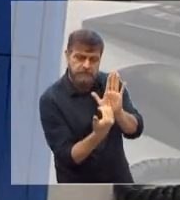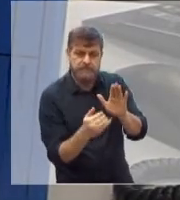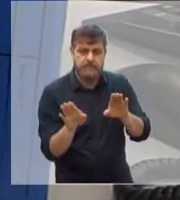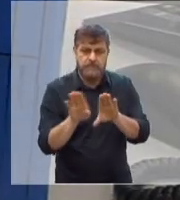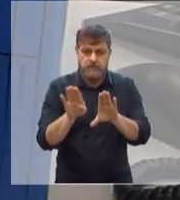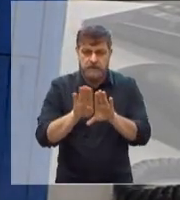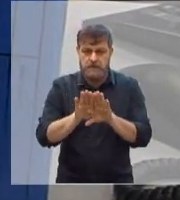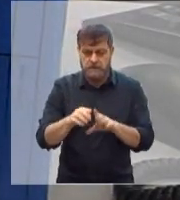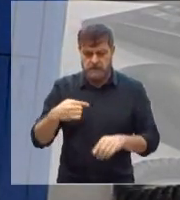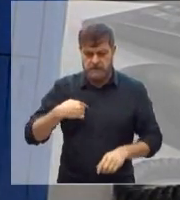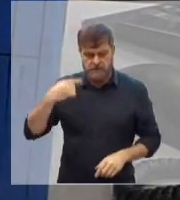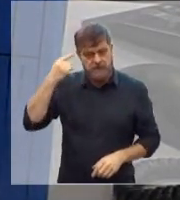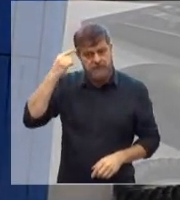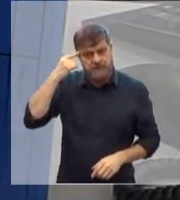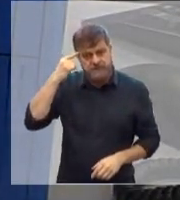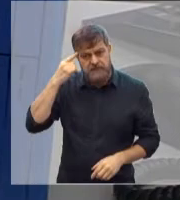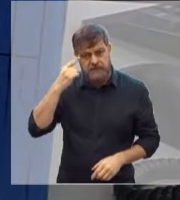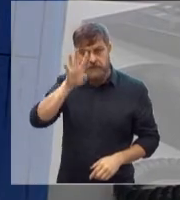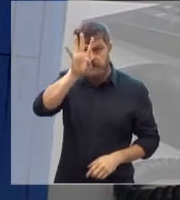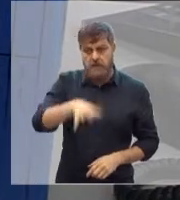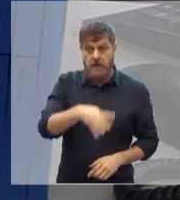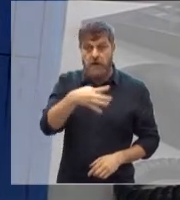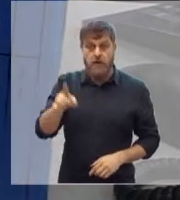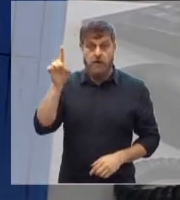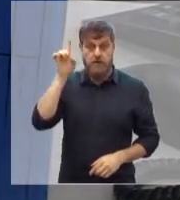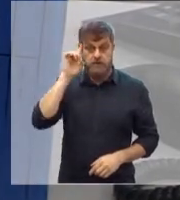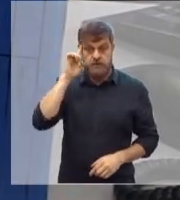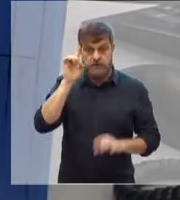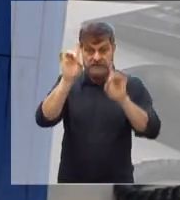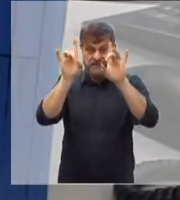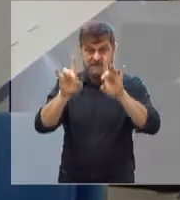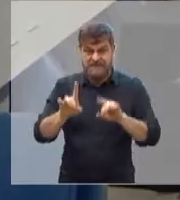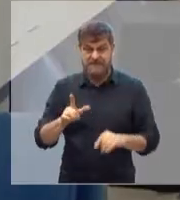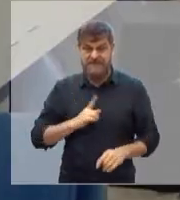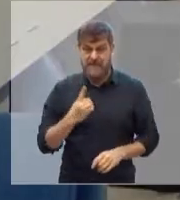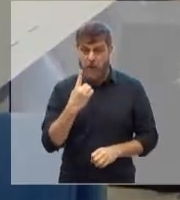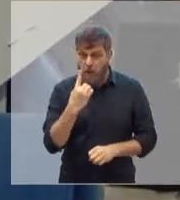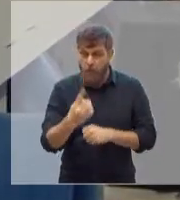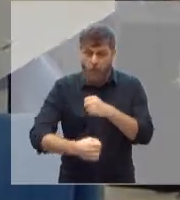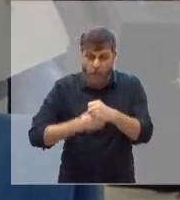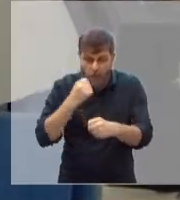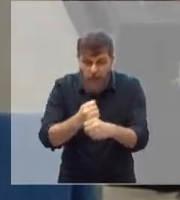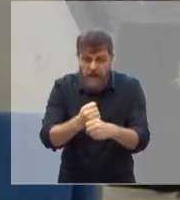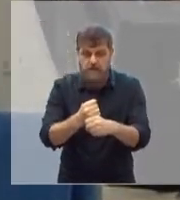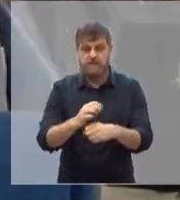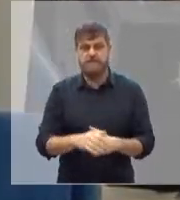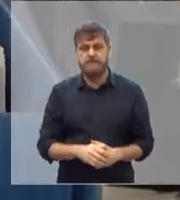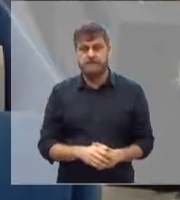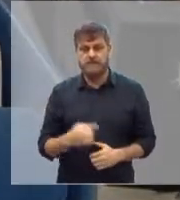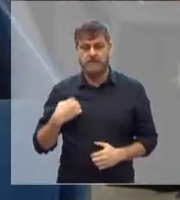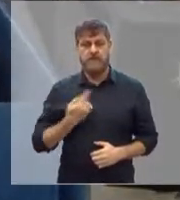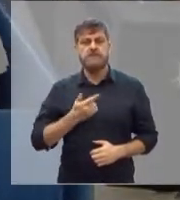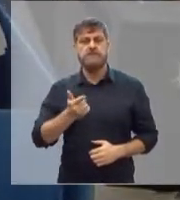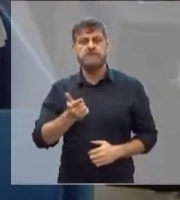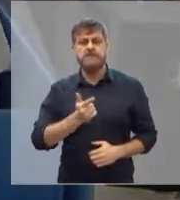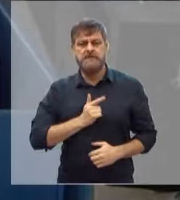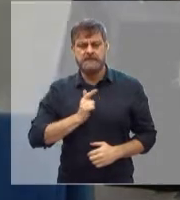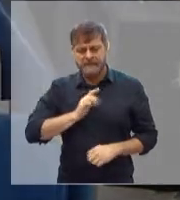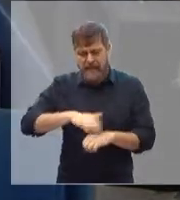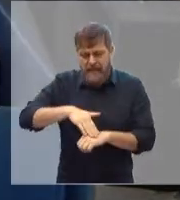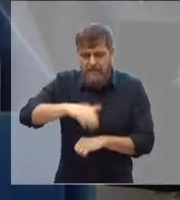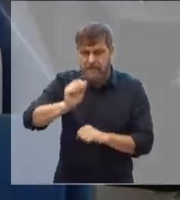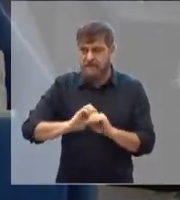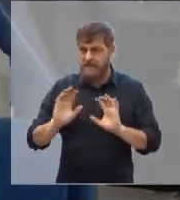projetos, como também essa questão do calendário oficial de eventos, porque nós temos um ano e nós